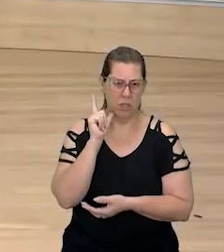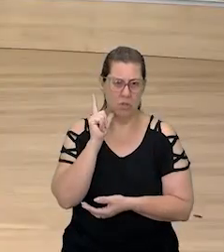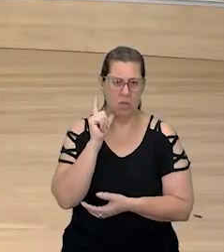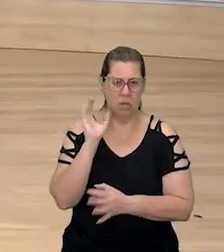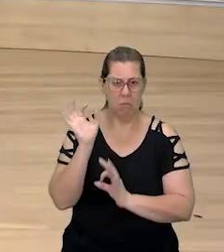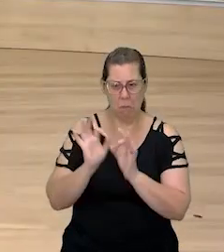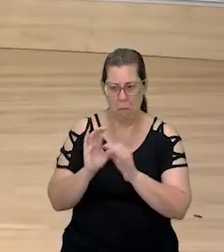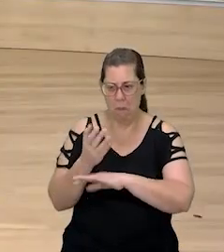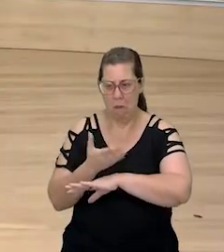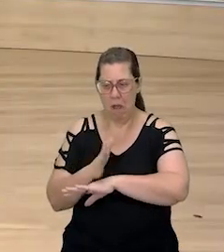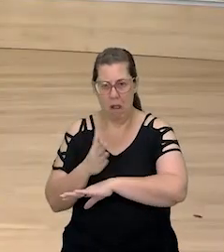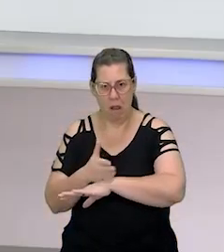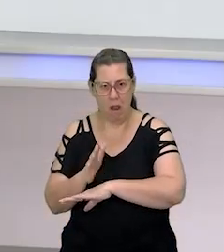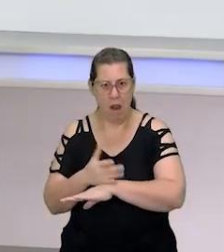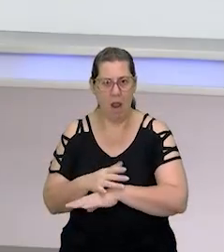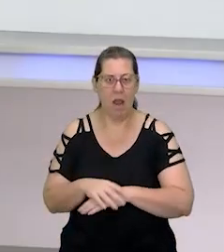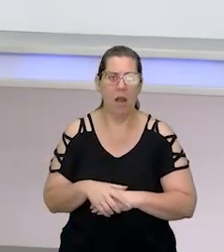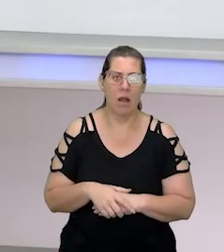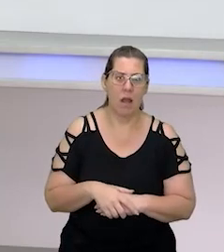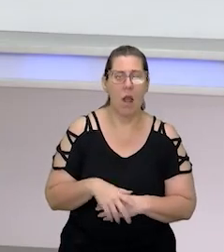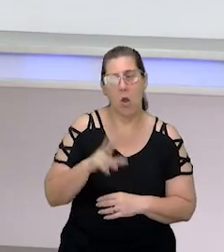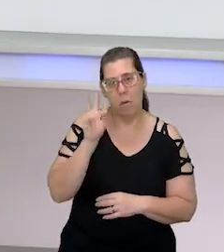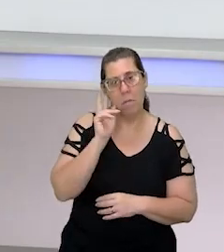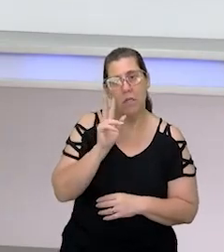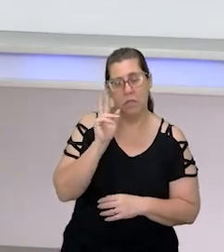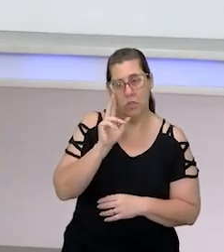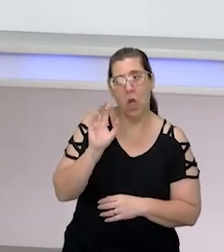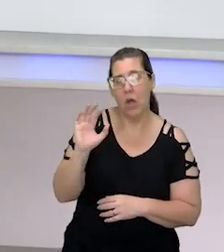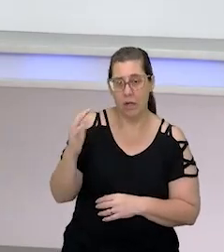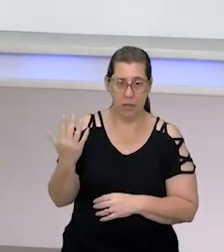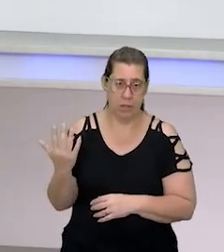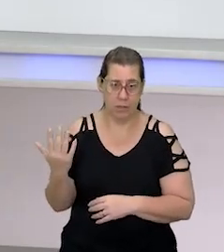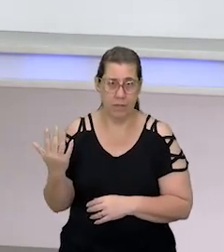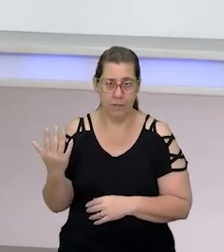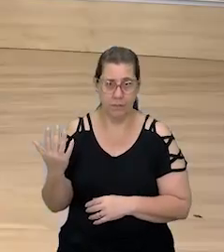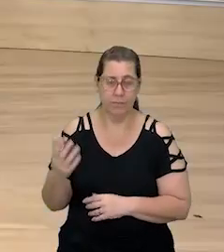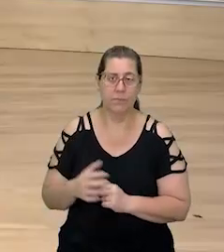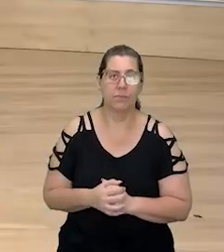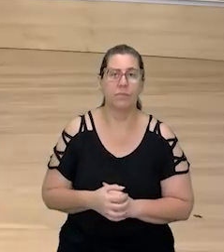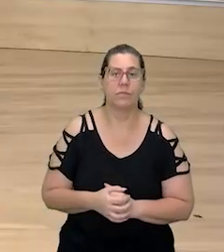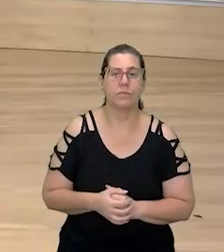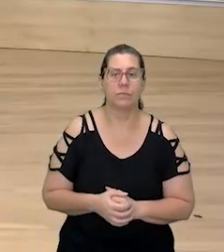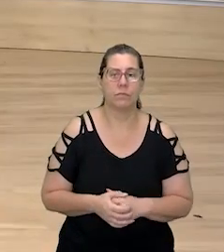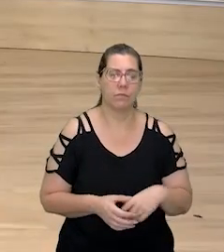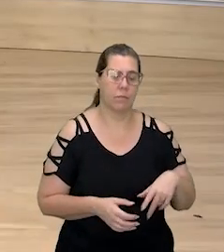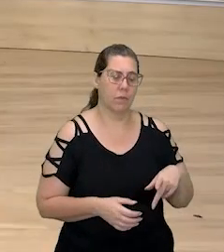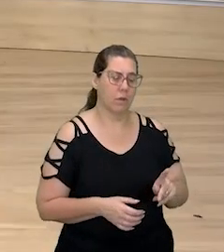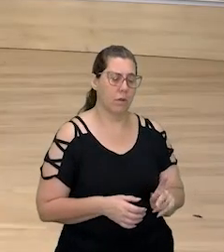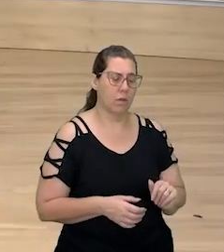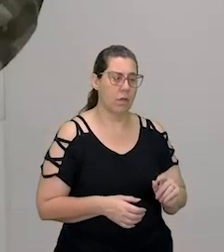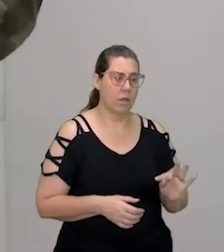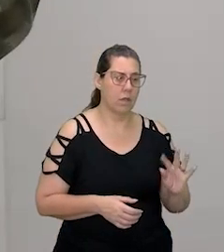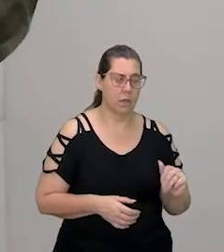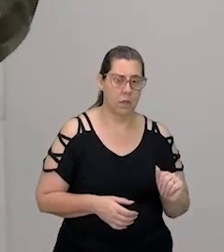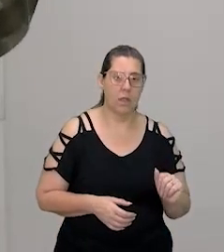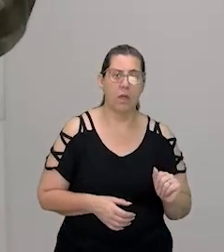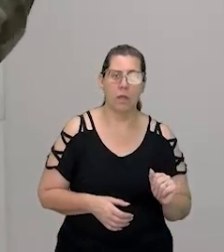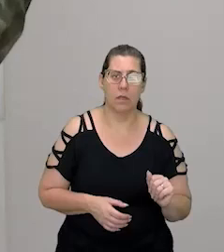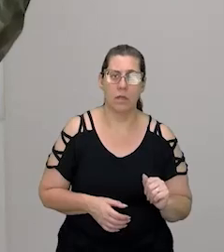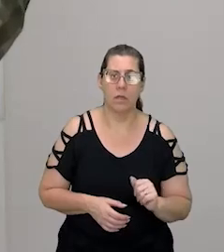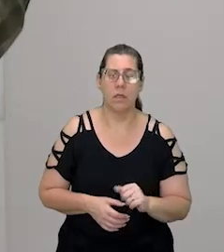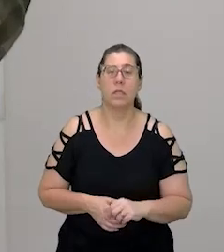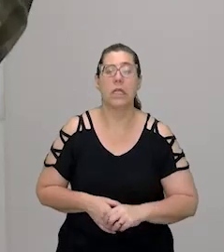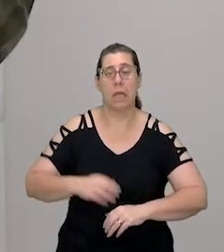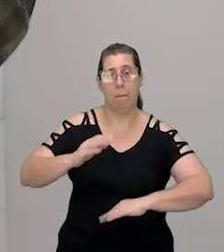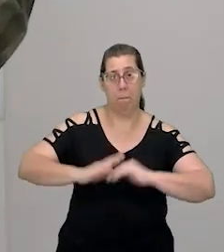programado, ensaiado e feito. É uma história, então, que vai ser narrada. Acaba sendo um catar, né? Ali... um catar